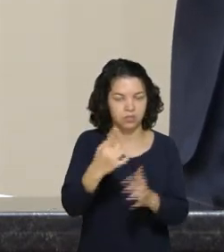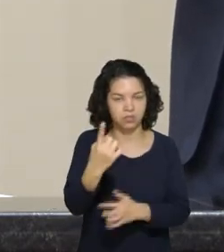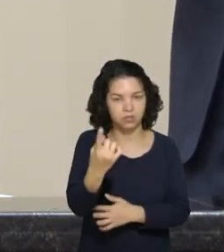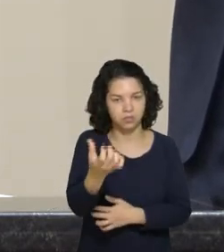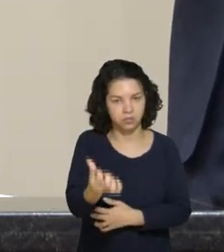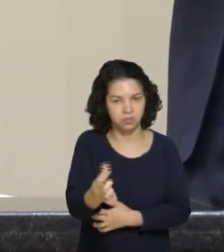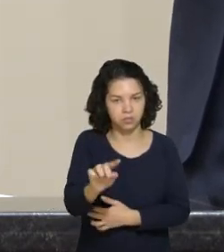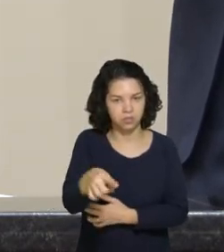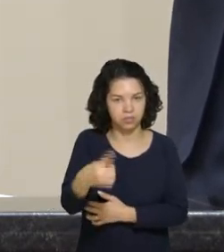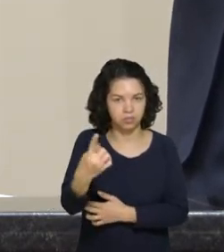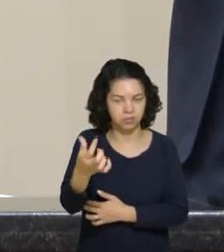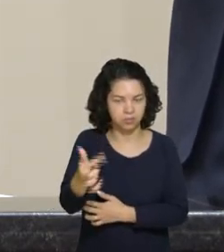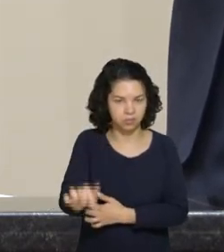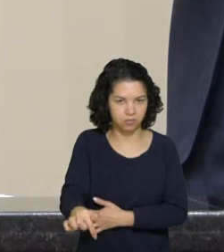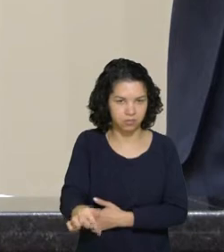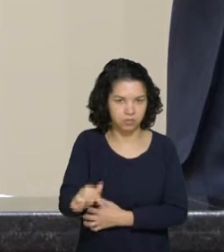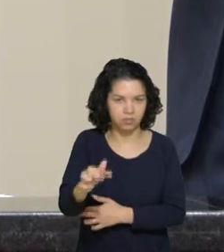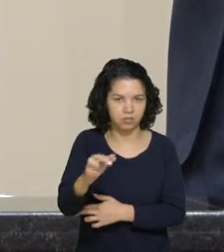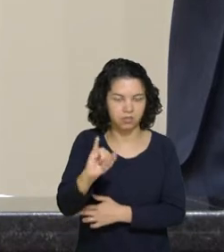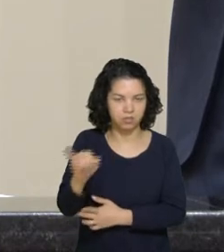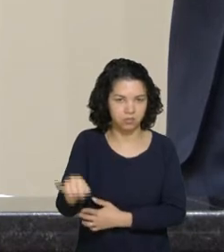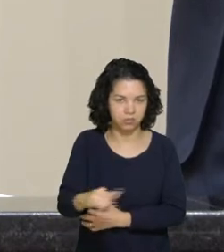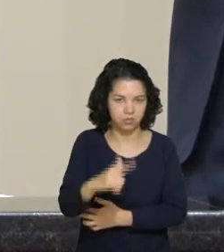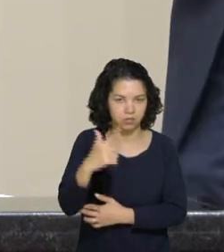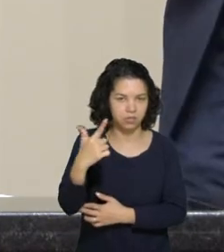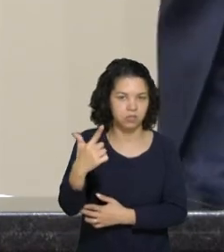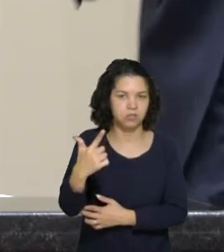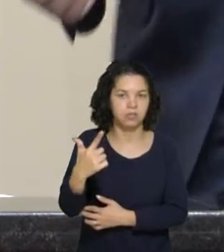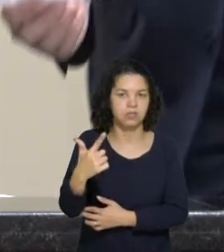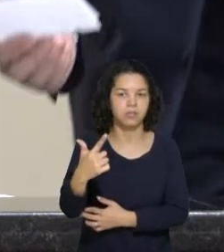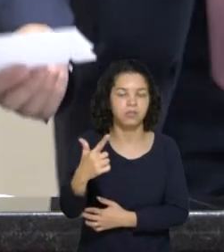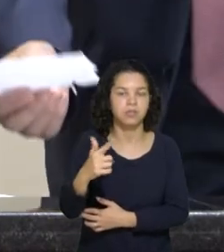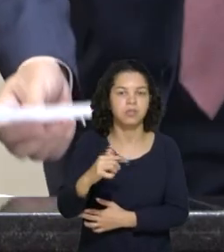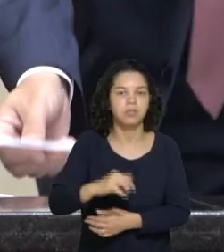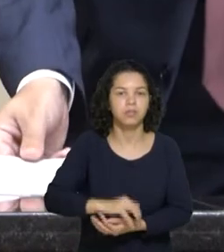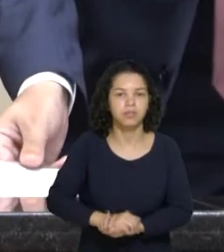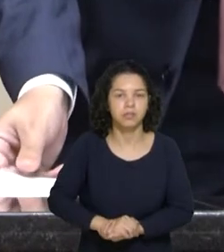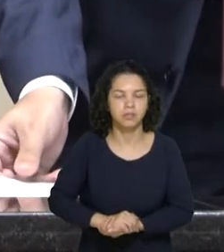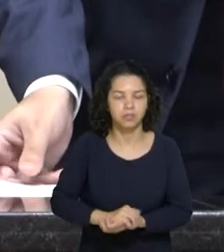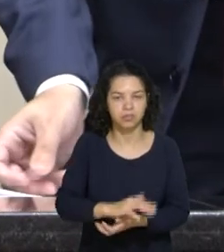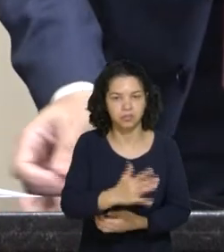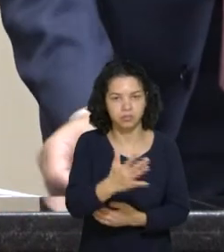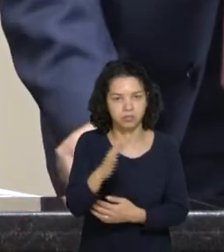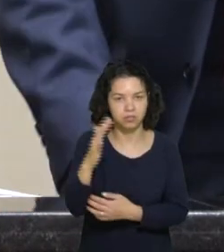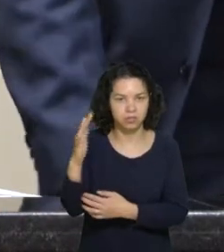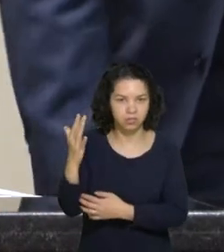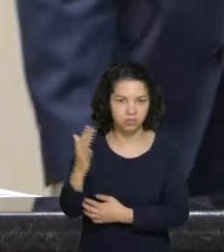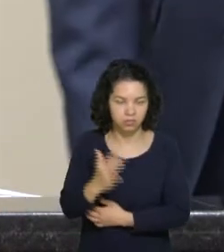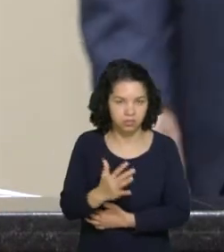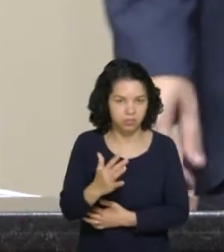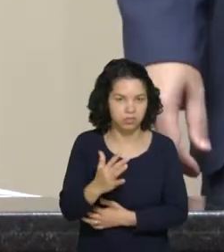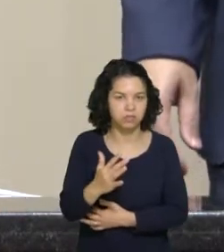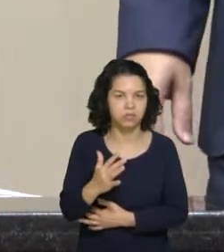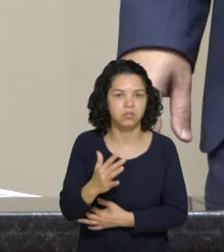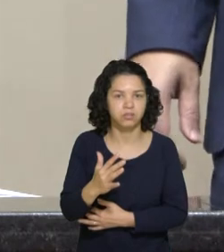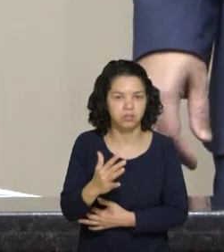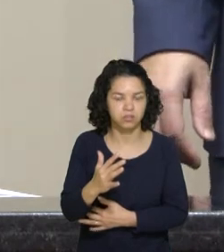julho, no Parque de Exposições de Palmeira, conforme